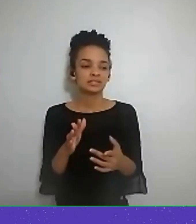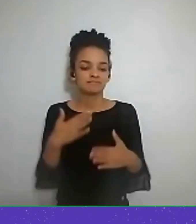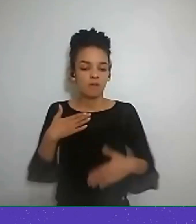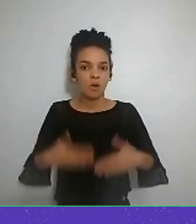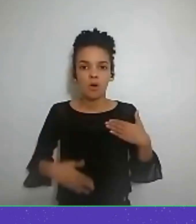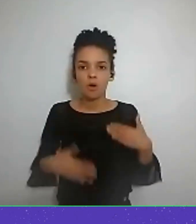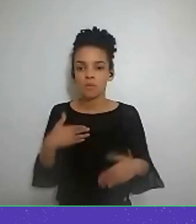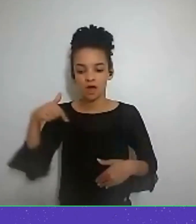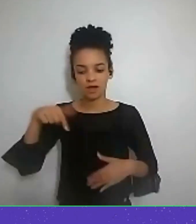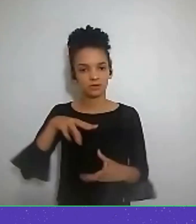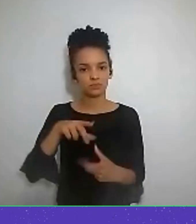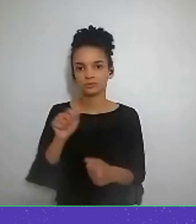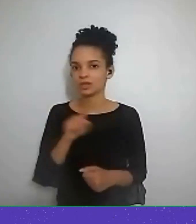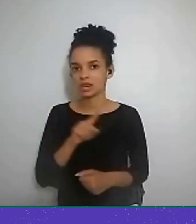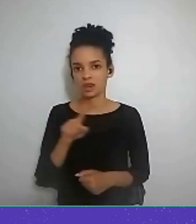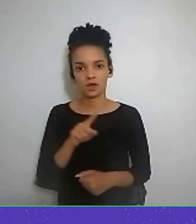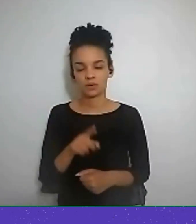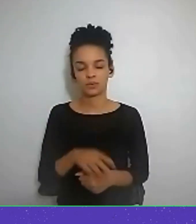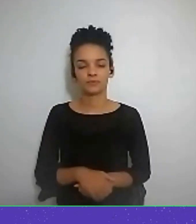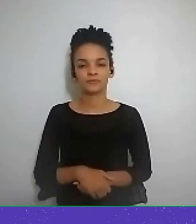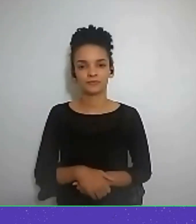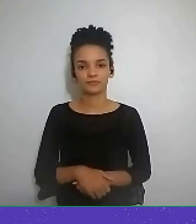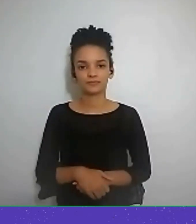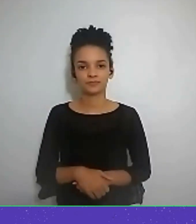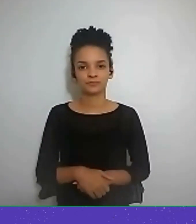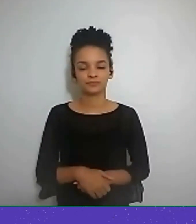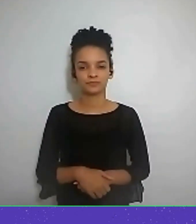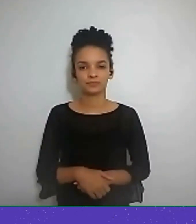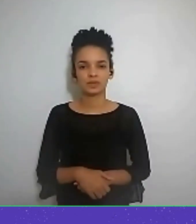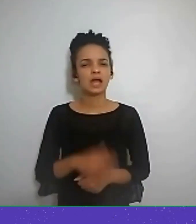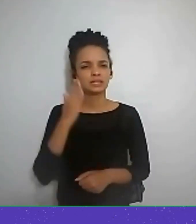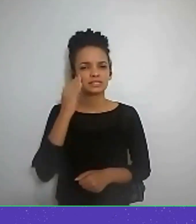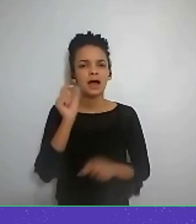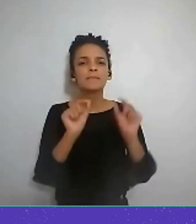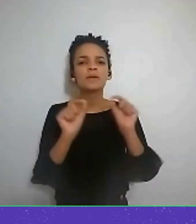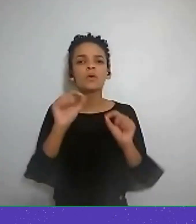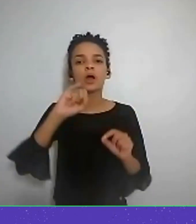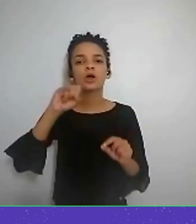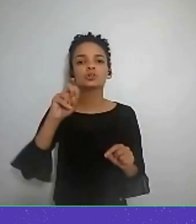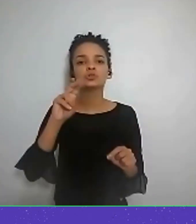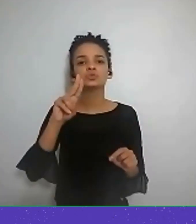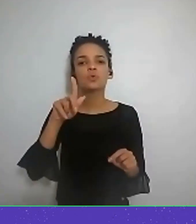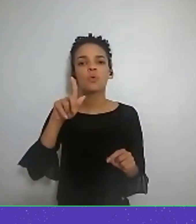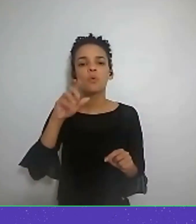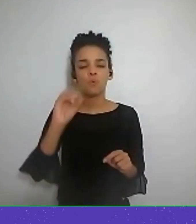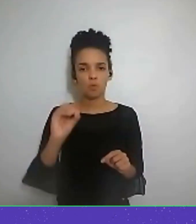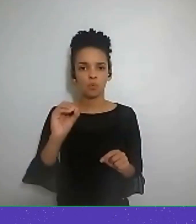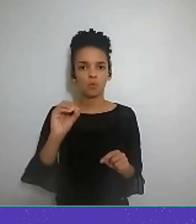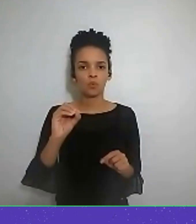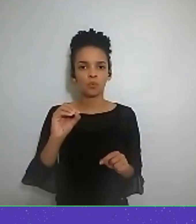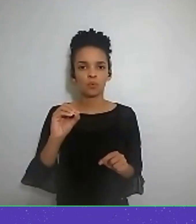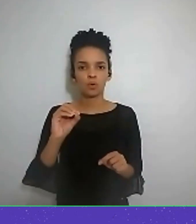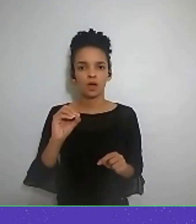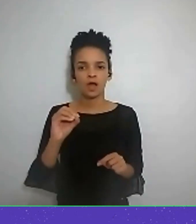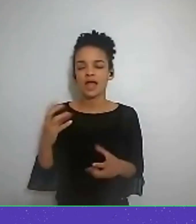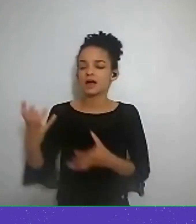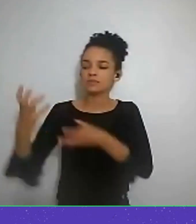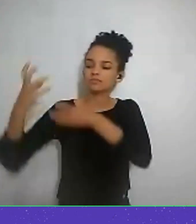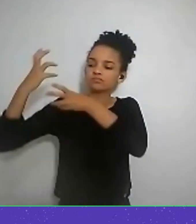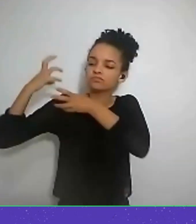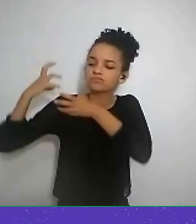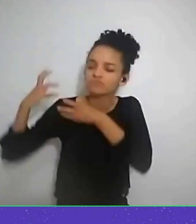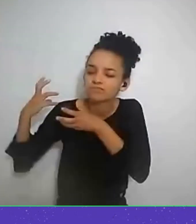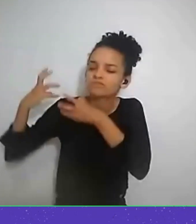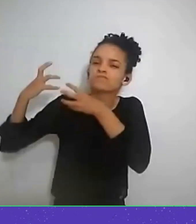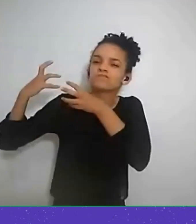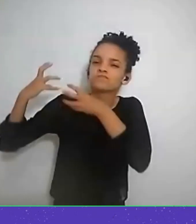E você tomou o jugo. Sabe o que é o jugo? É a canga. Vocês são muito jovens, talvez não tenham conhecido,